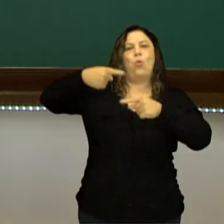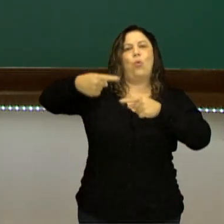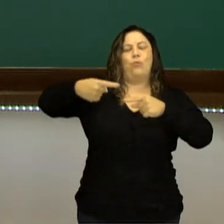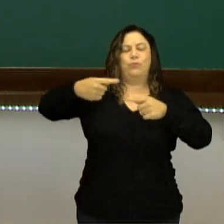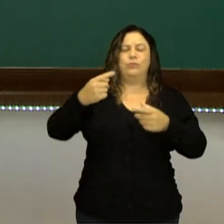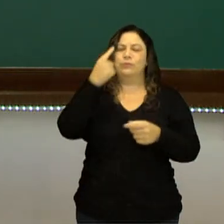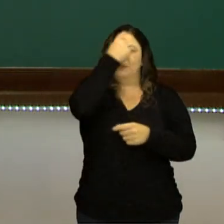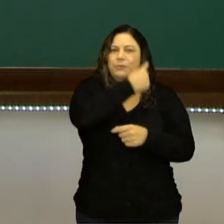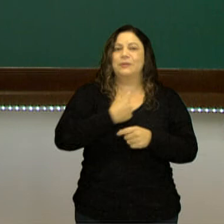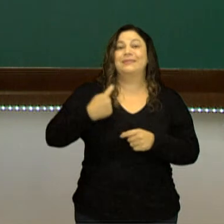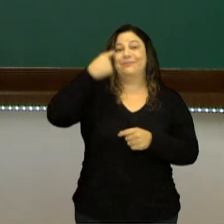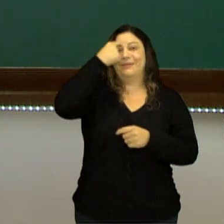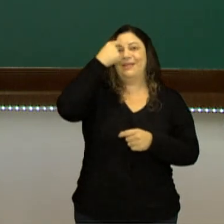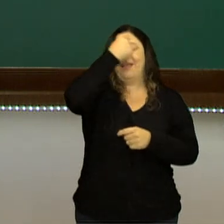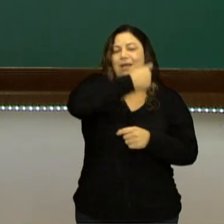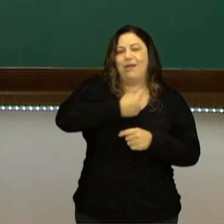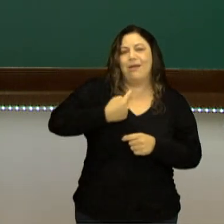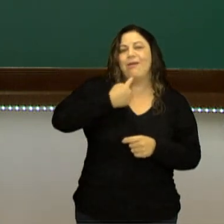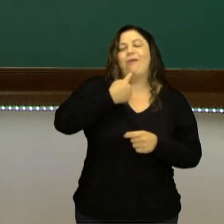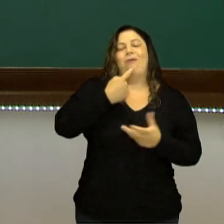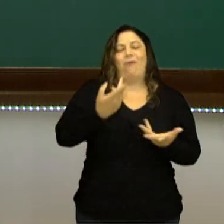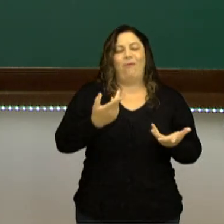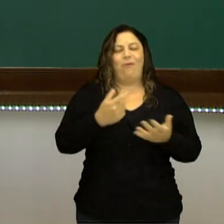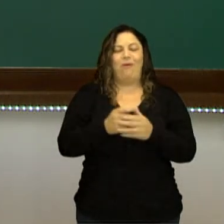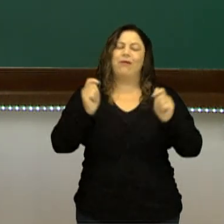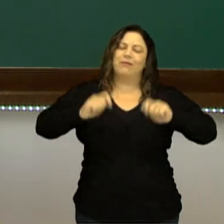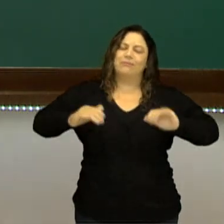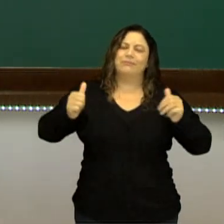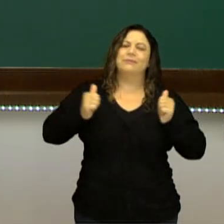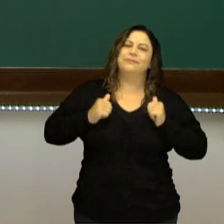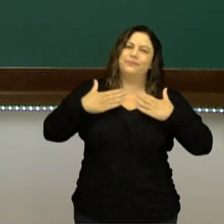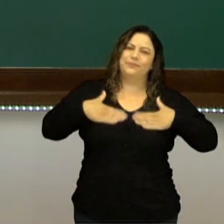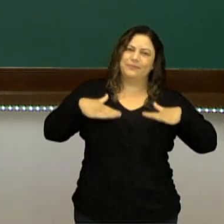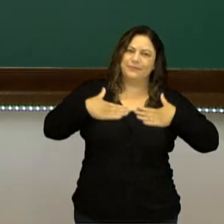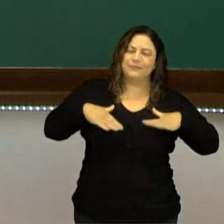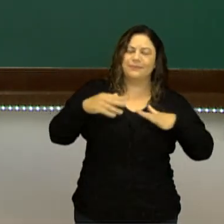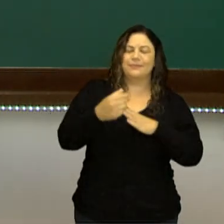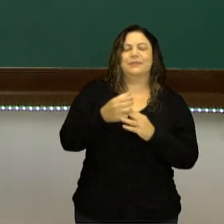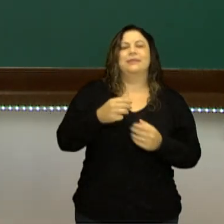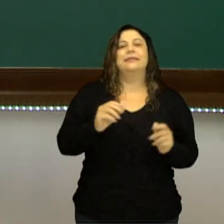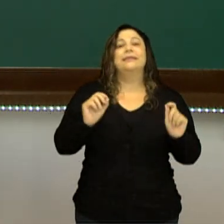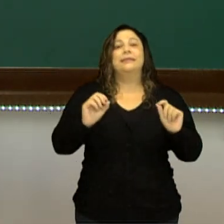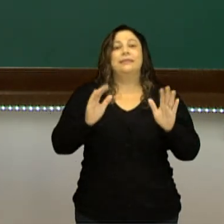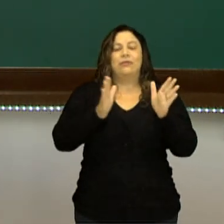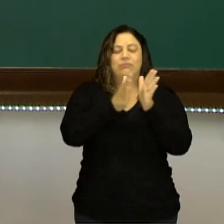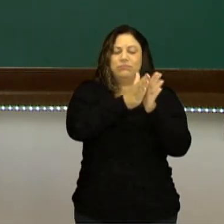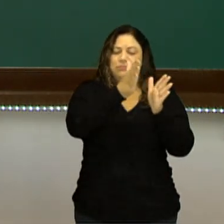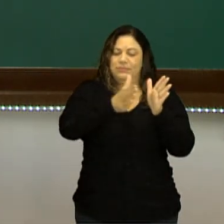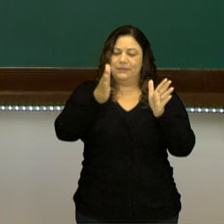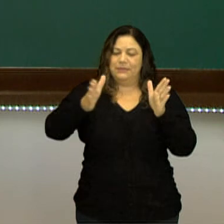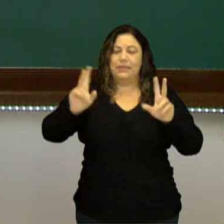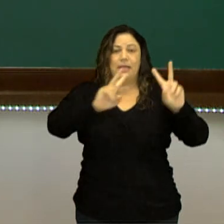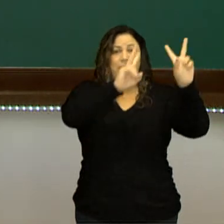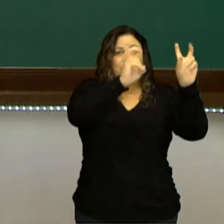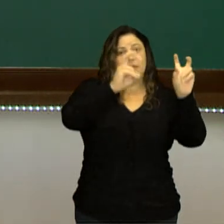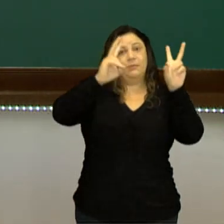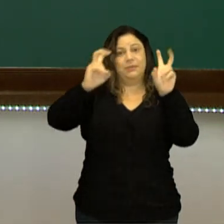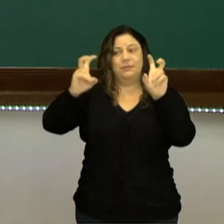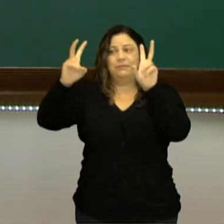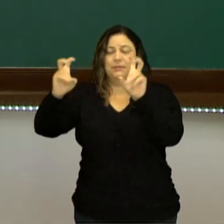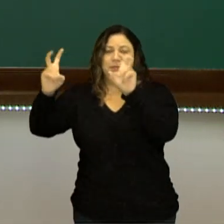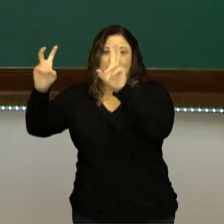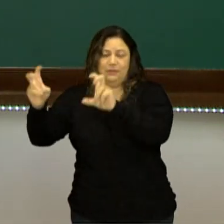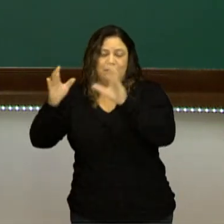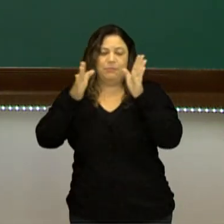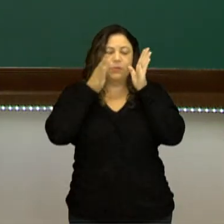você pode fazer um descanso maior aí de uma meia hora, fechando as 2 horas de estudo. Intercalar os assuntos, né? Importante aí que você tenha